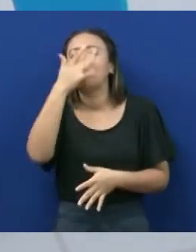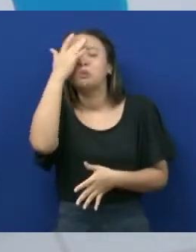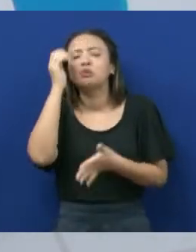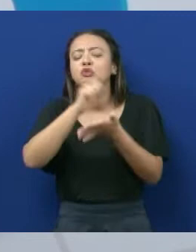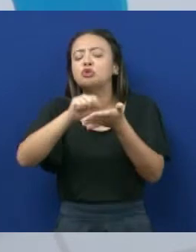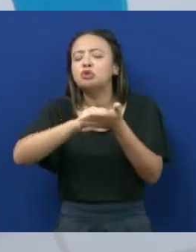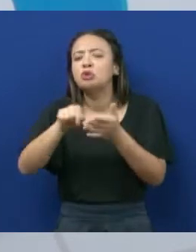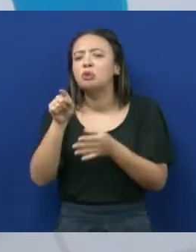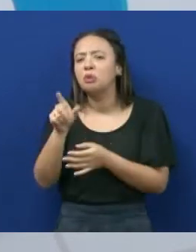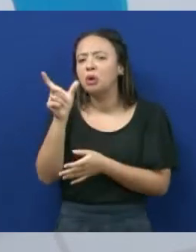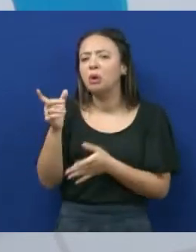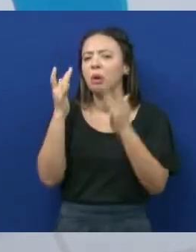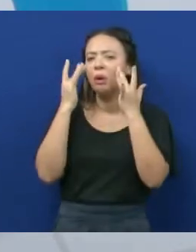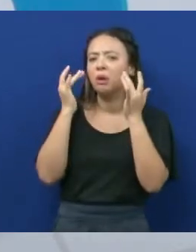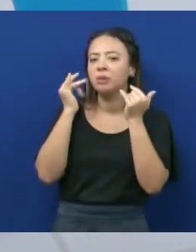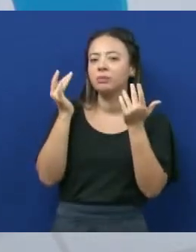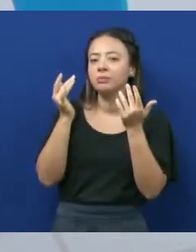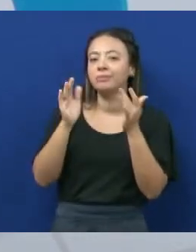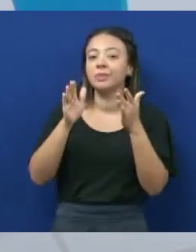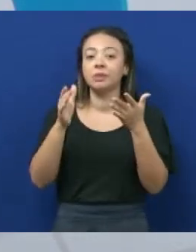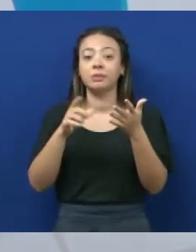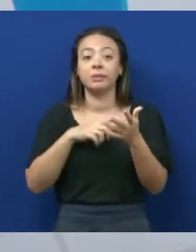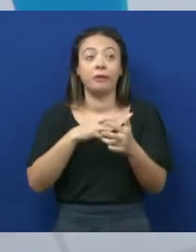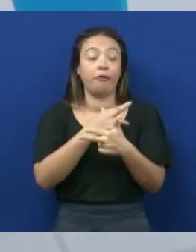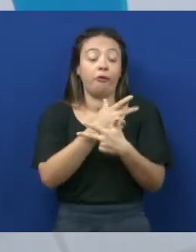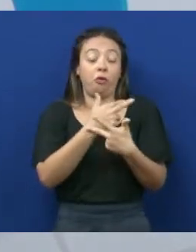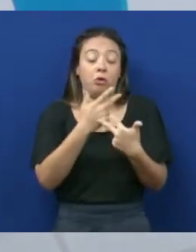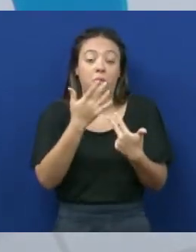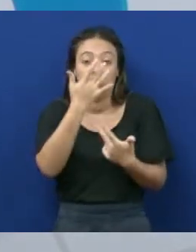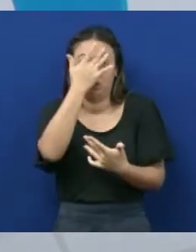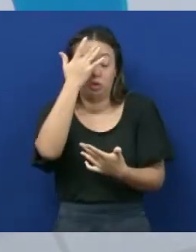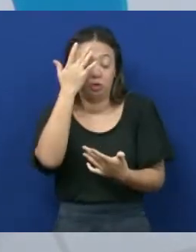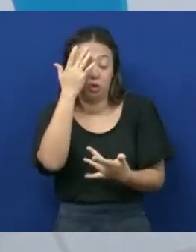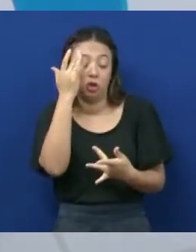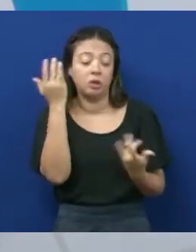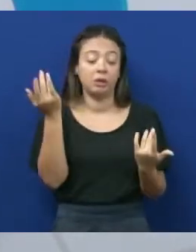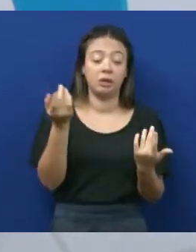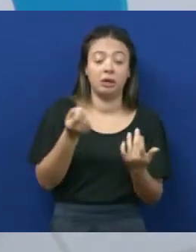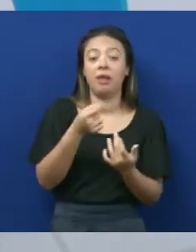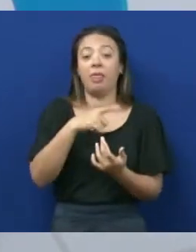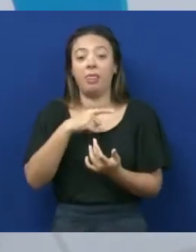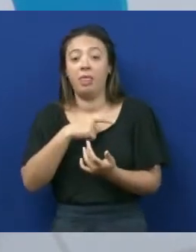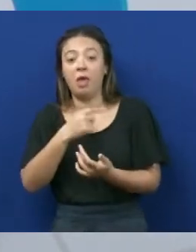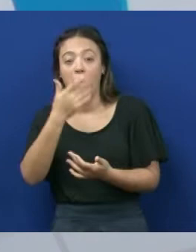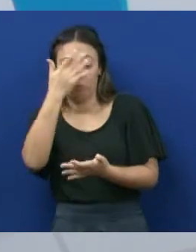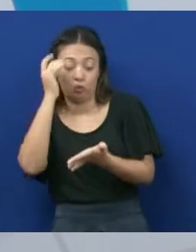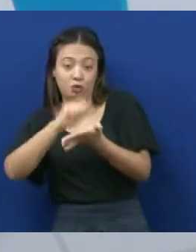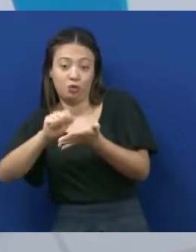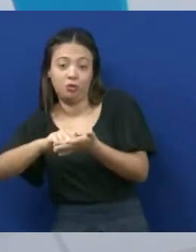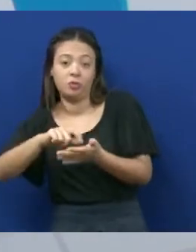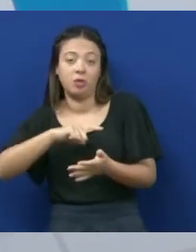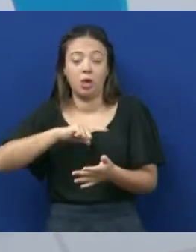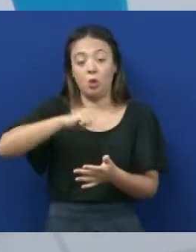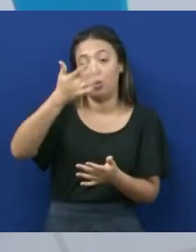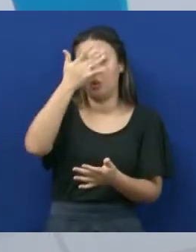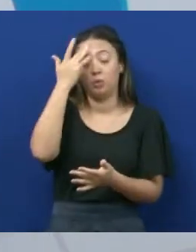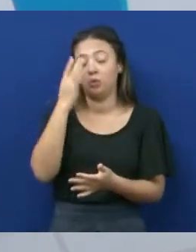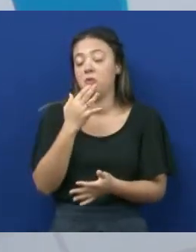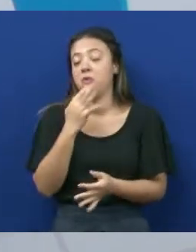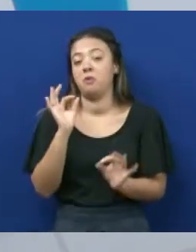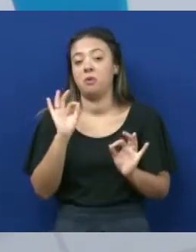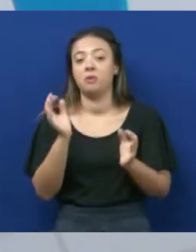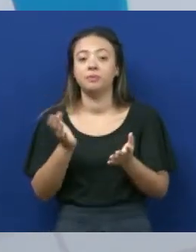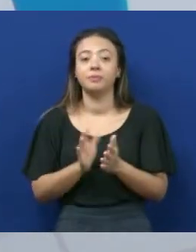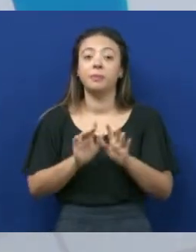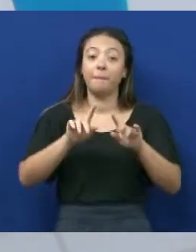peça? Alguns literários dizem que não foi ele, mas alguns dizem que foi. E, na via das dúvidas, o nome que nós temos